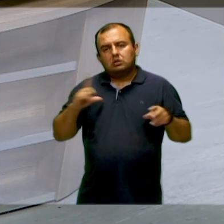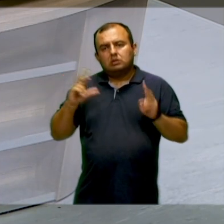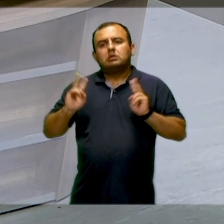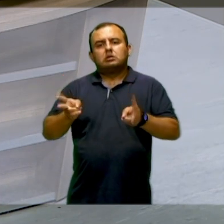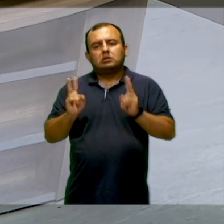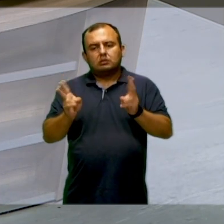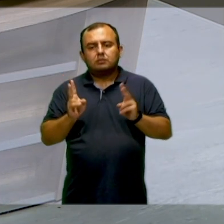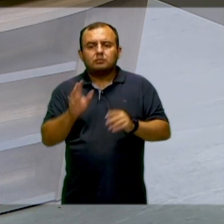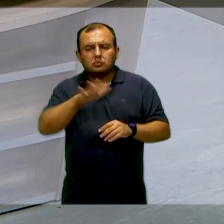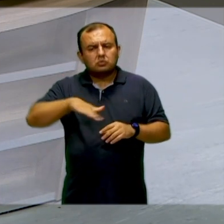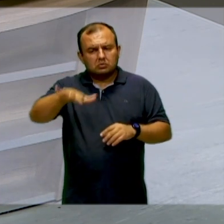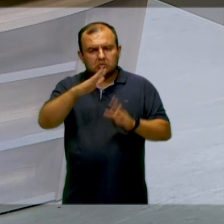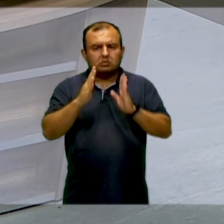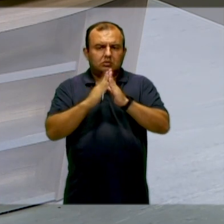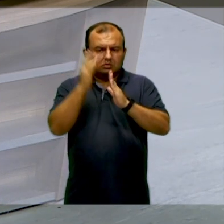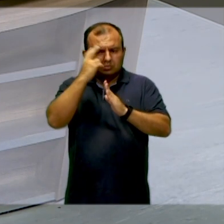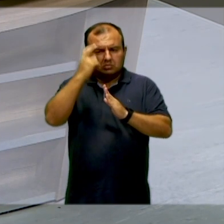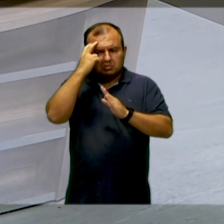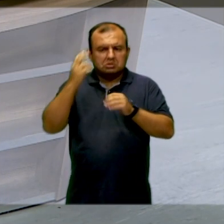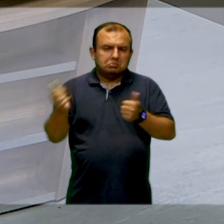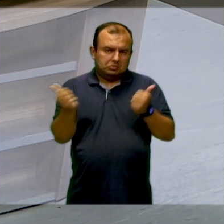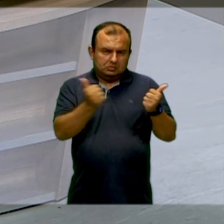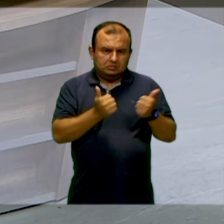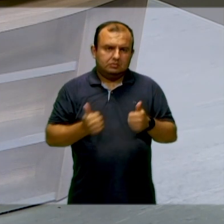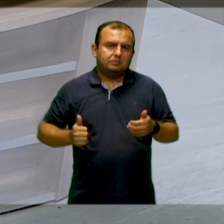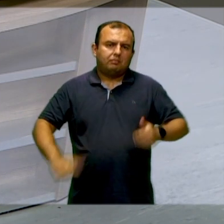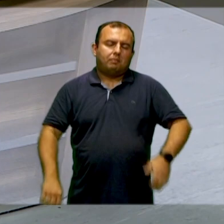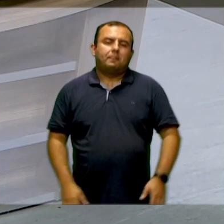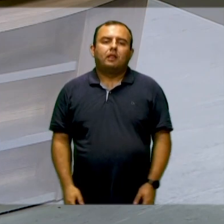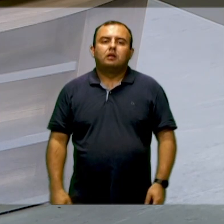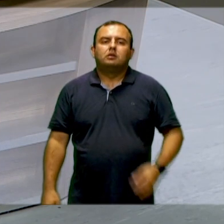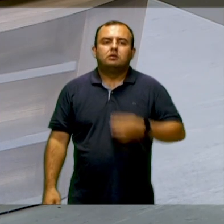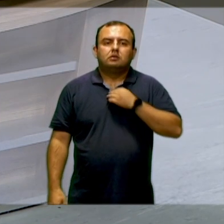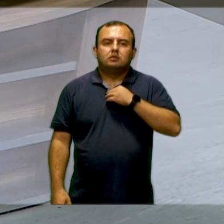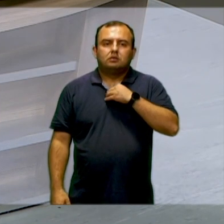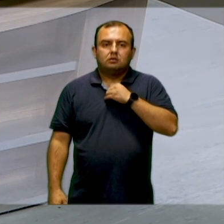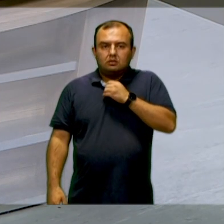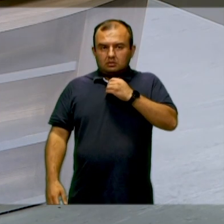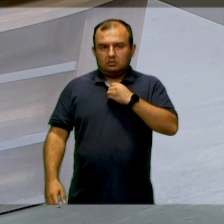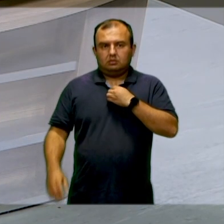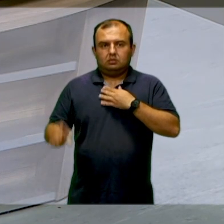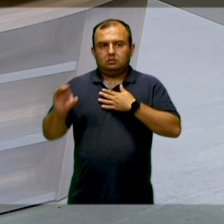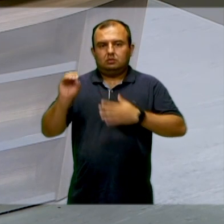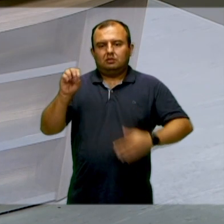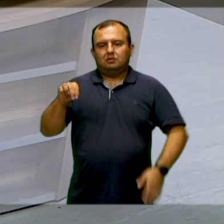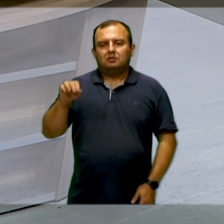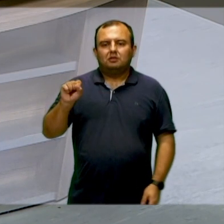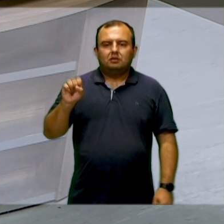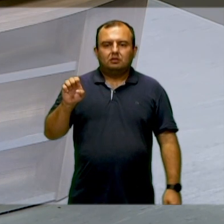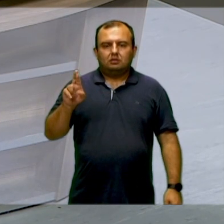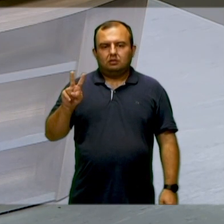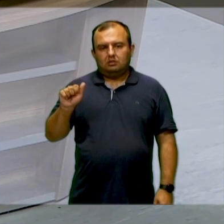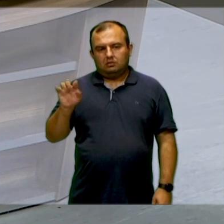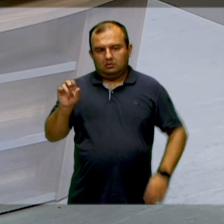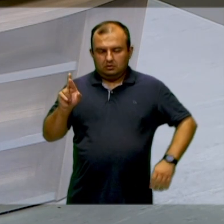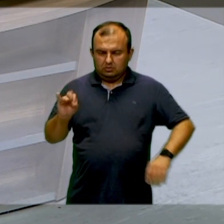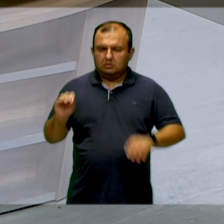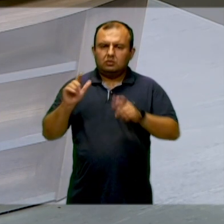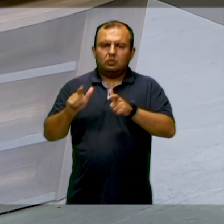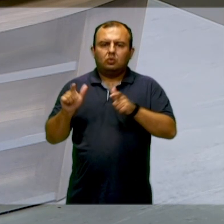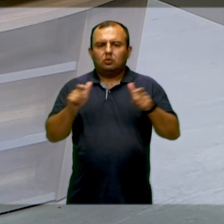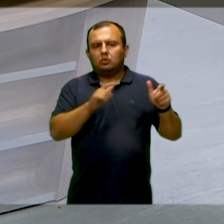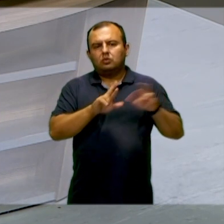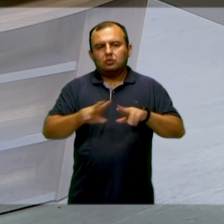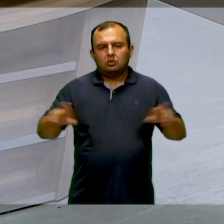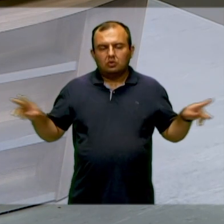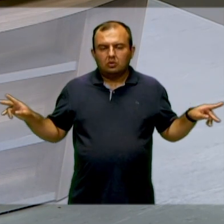Mas, no geral, ele está bom. Mas, então, o conservatório já teve em vários locais diferentes aqui de Itajaí, né?